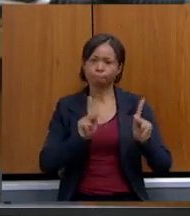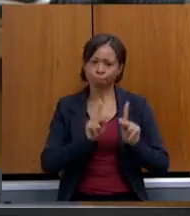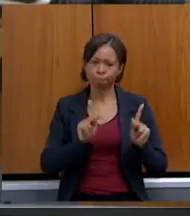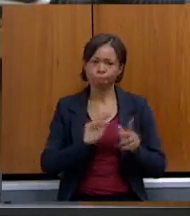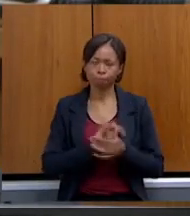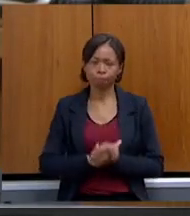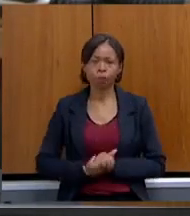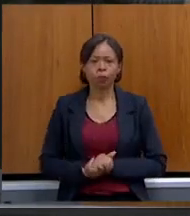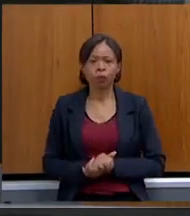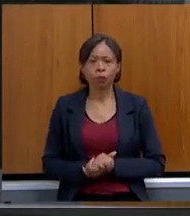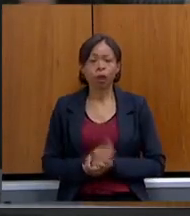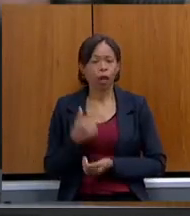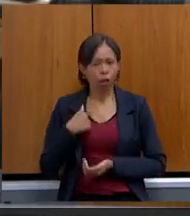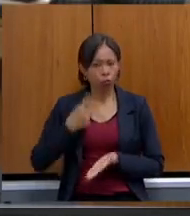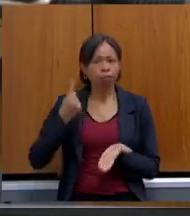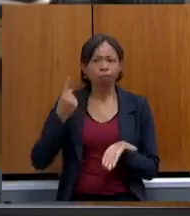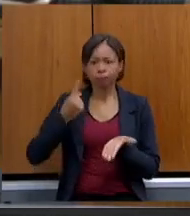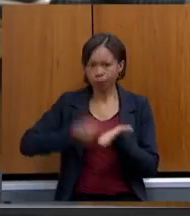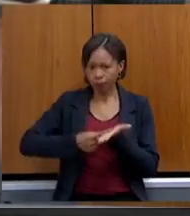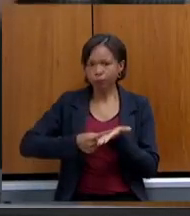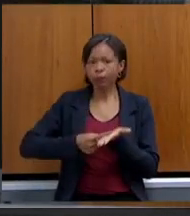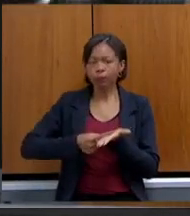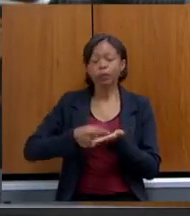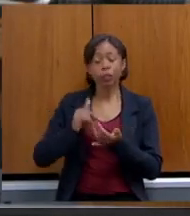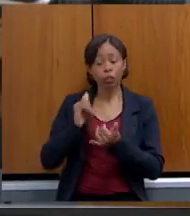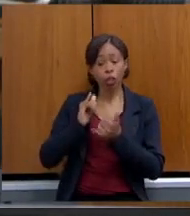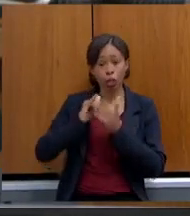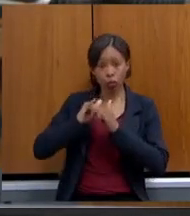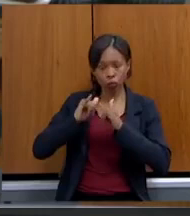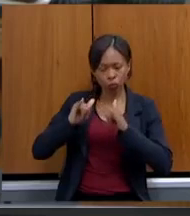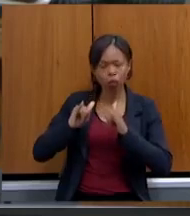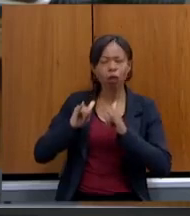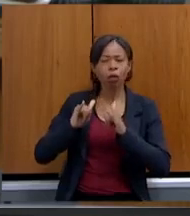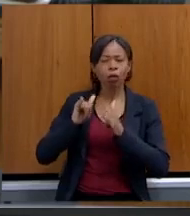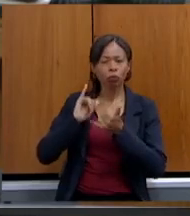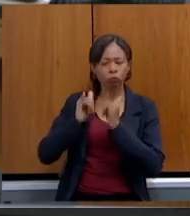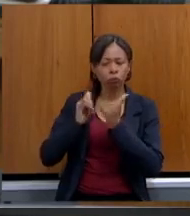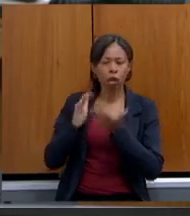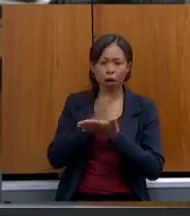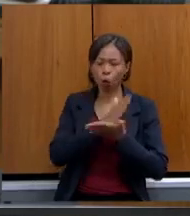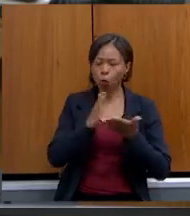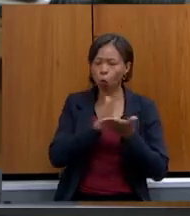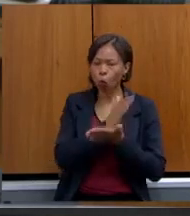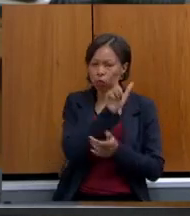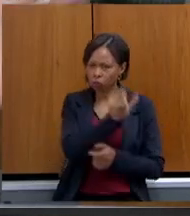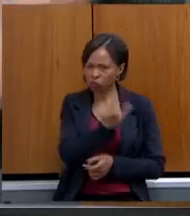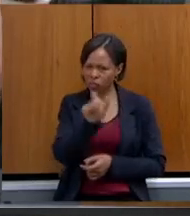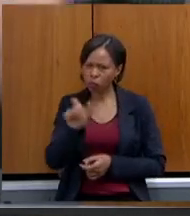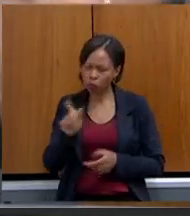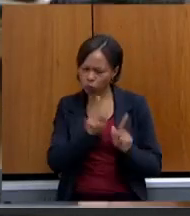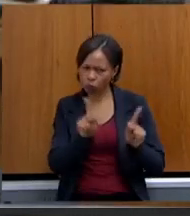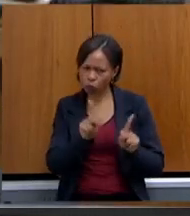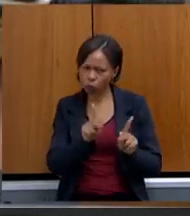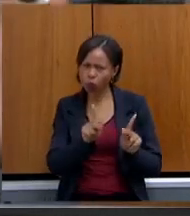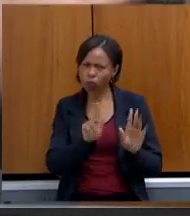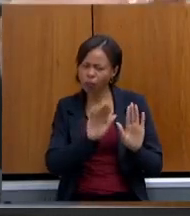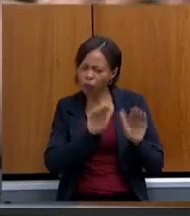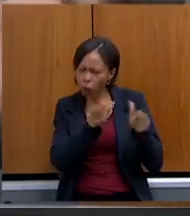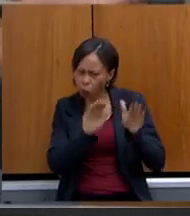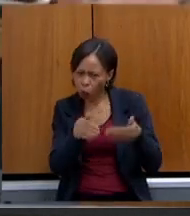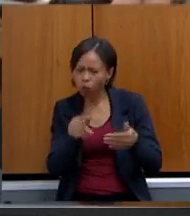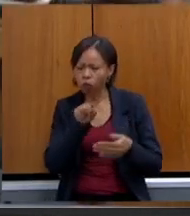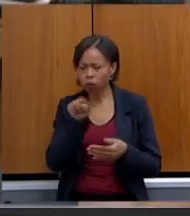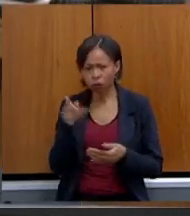rodar o segundo Tá mas meu compromisso de lhe informar individualizadamente esses casos específicos que o senhor relatou que certamente